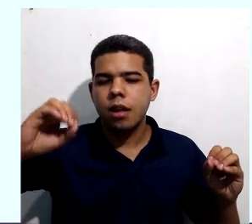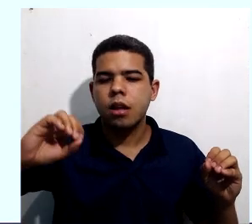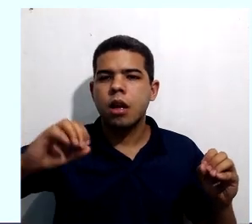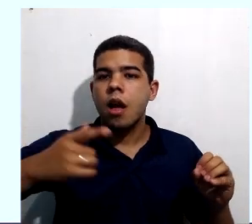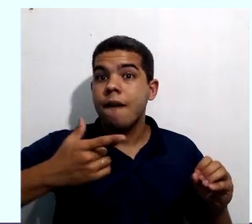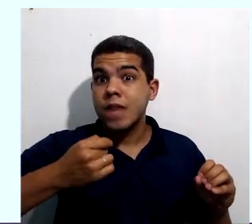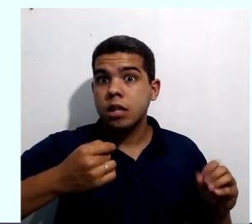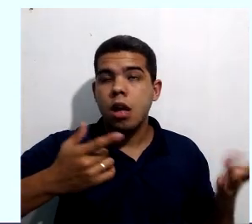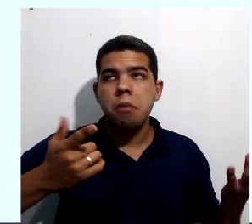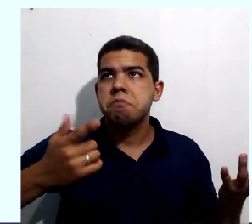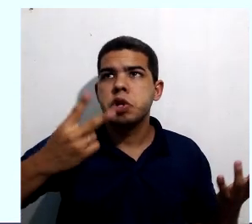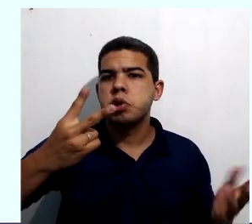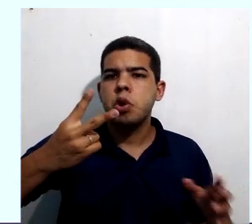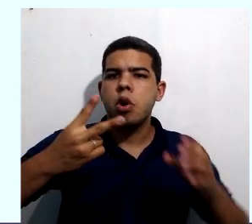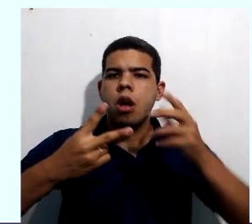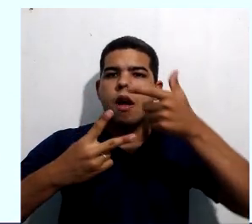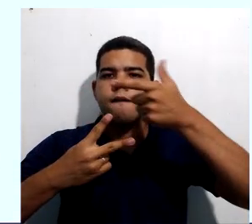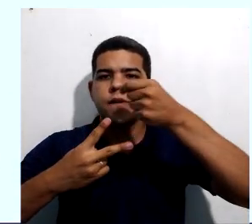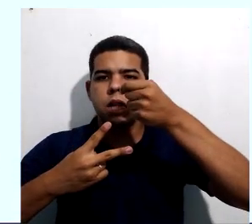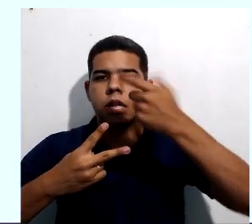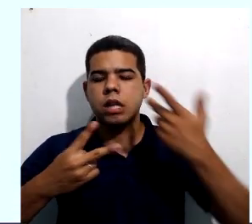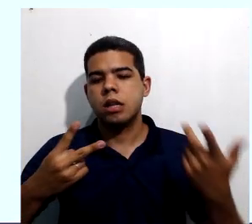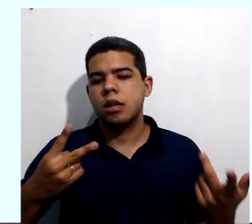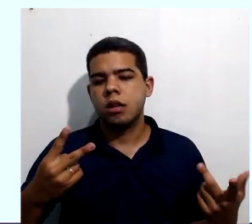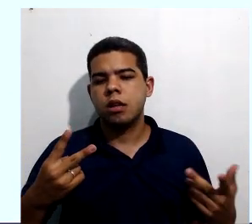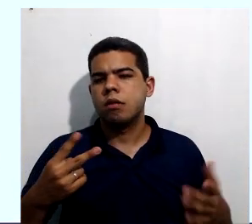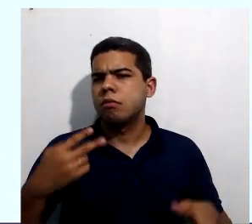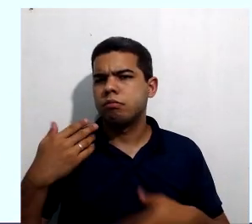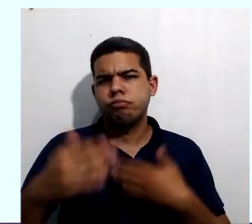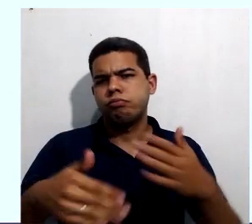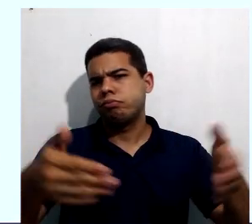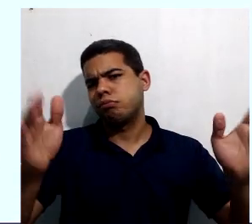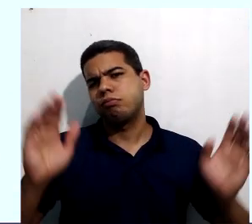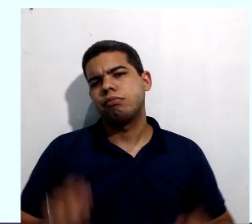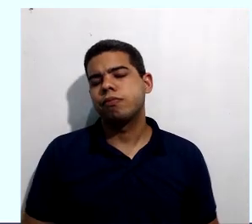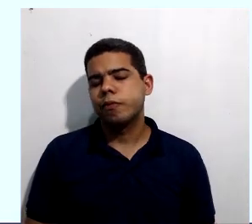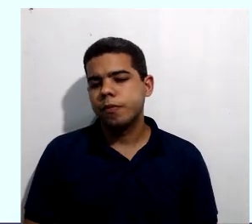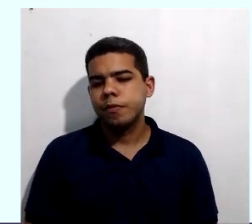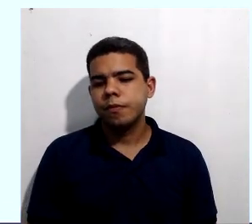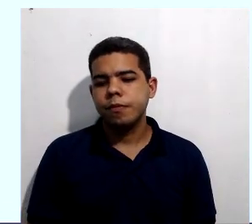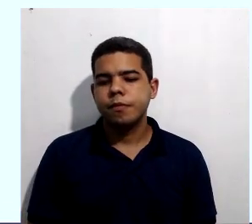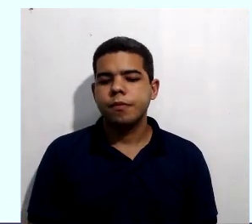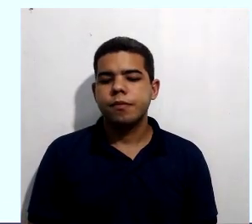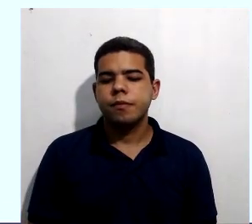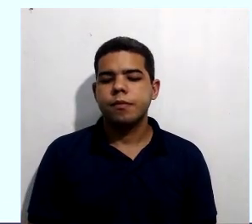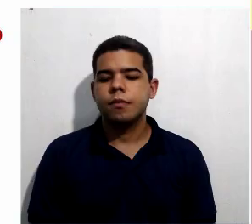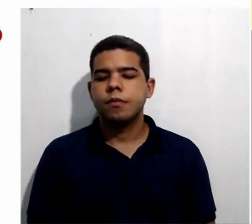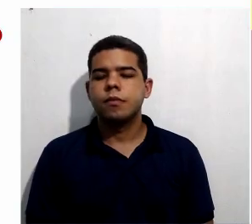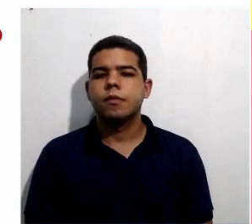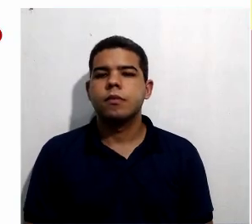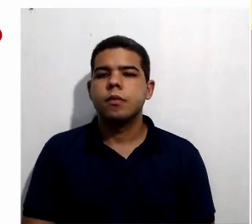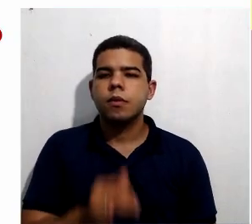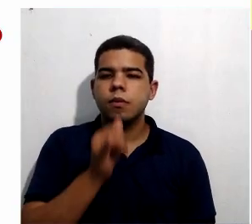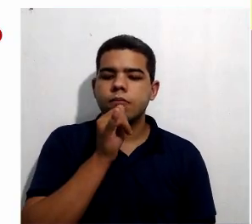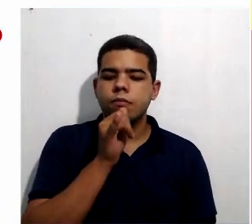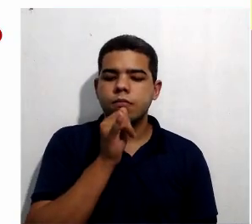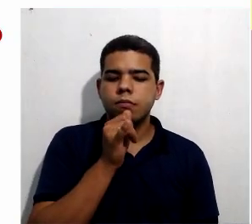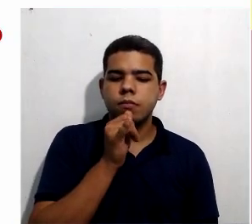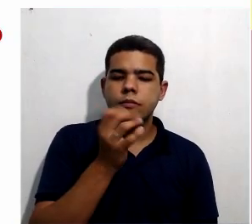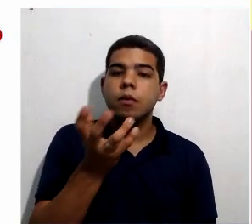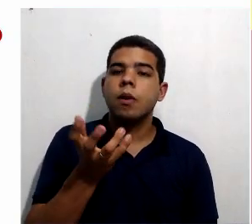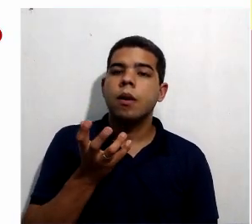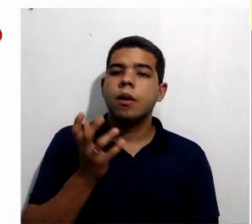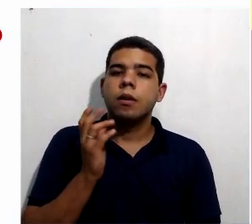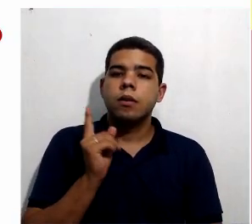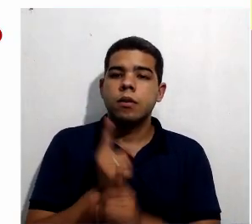o 20º termo, você faz 2 elevado a 20. E aí, por consequência, dando a continuidade. Por exemplo, se